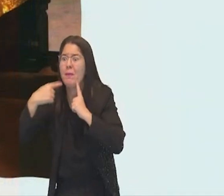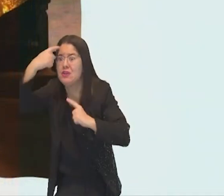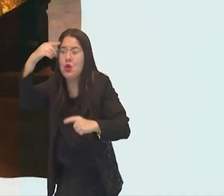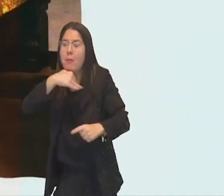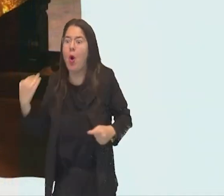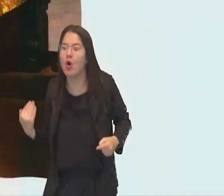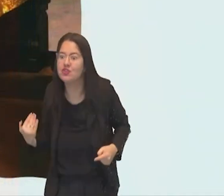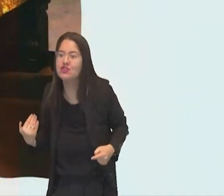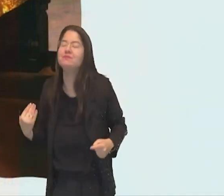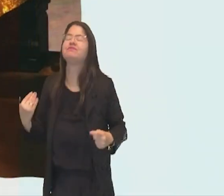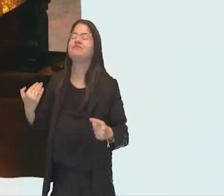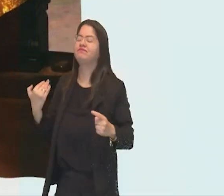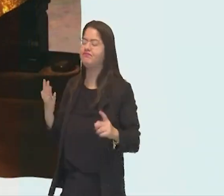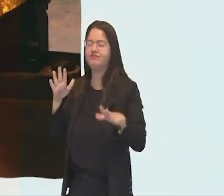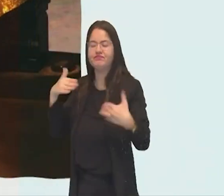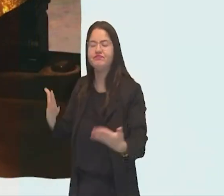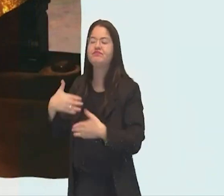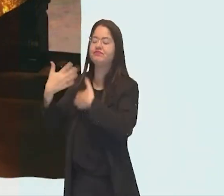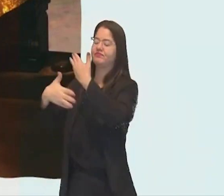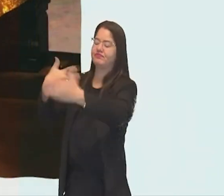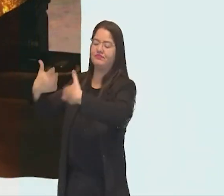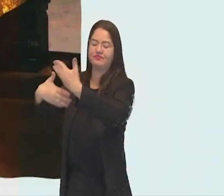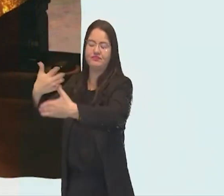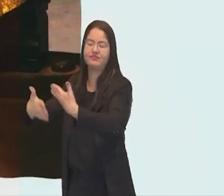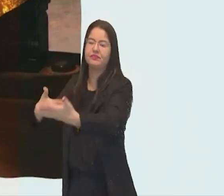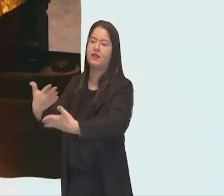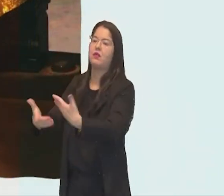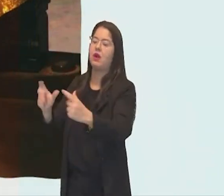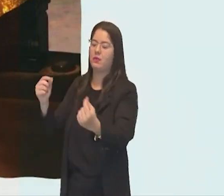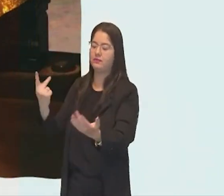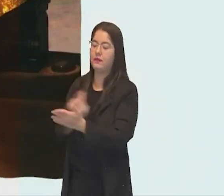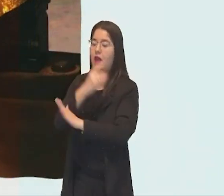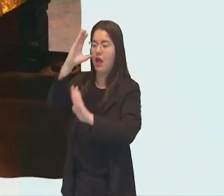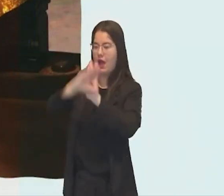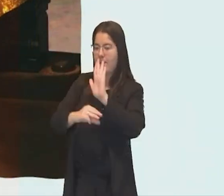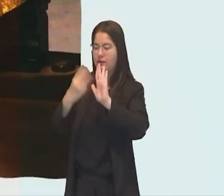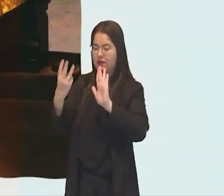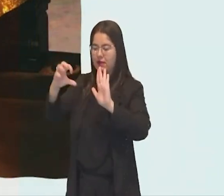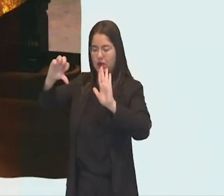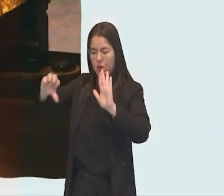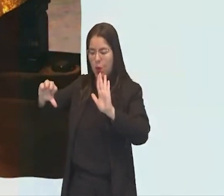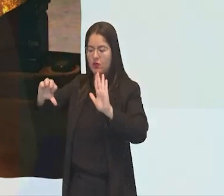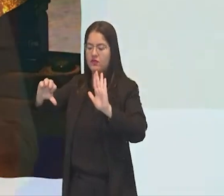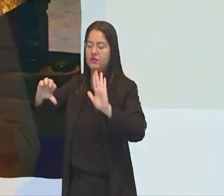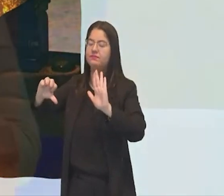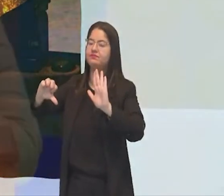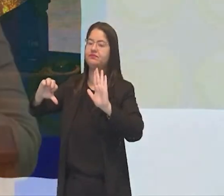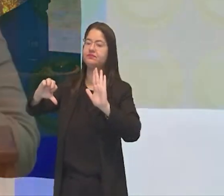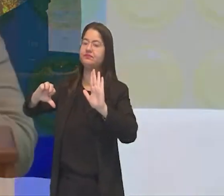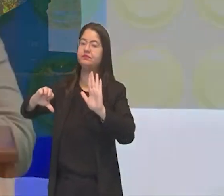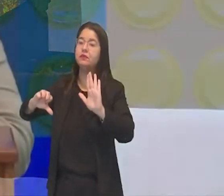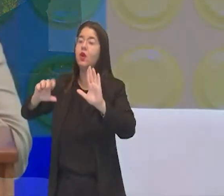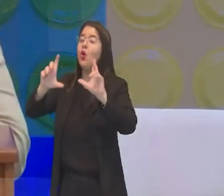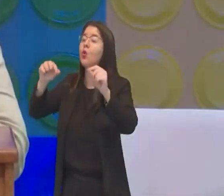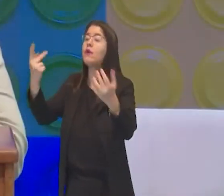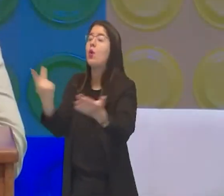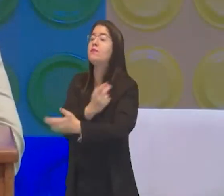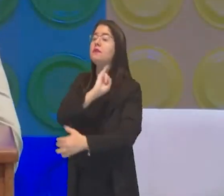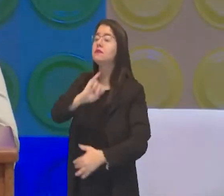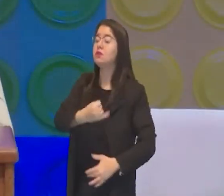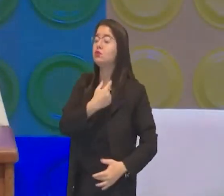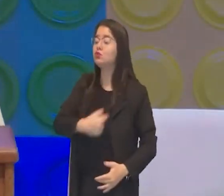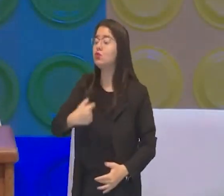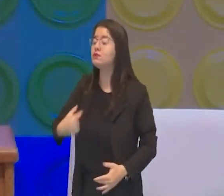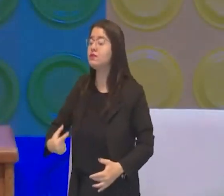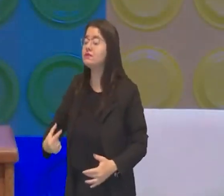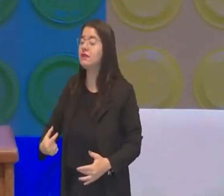Nesse meio tempo, aí a gente chega no capítulo 39. Onde foi parar José?